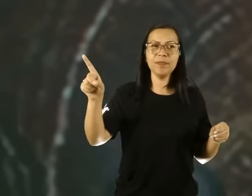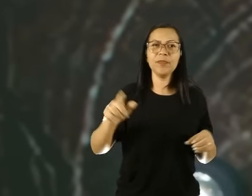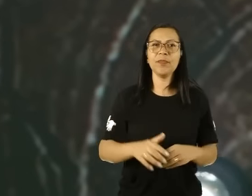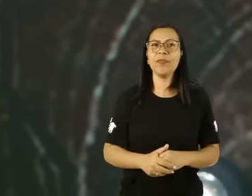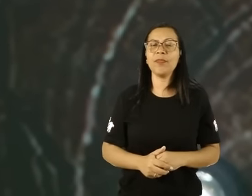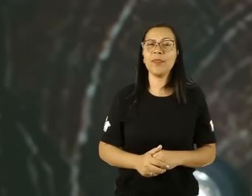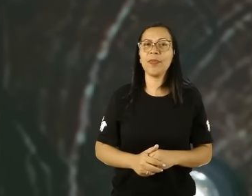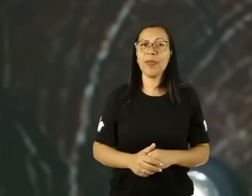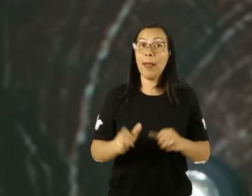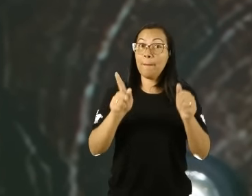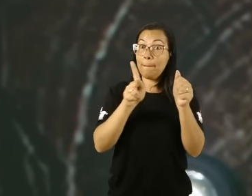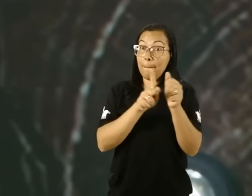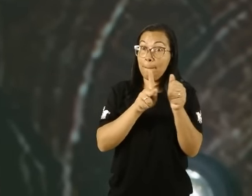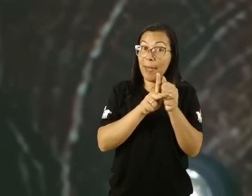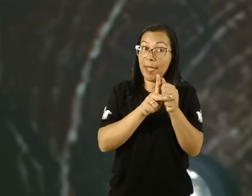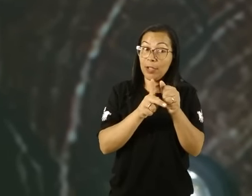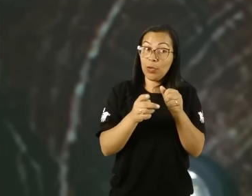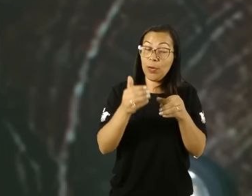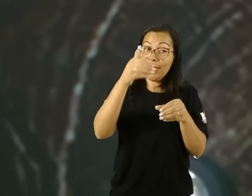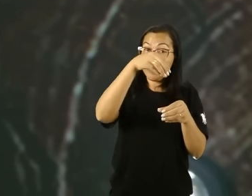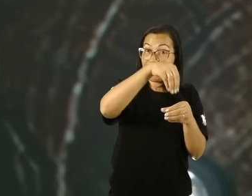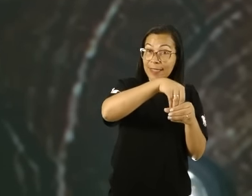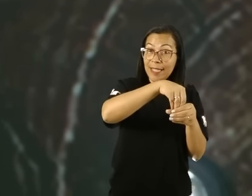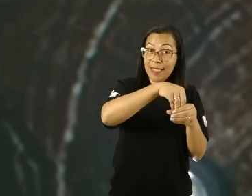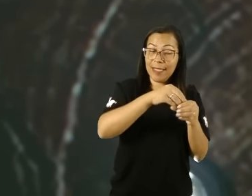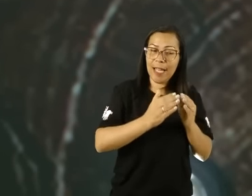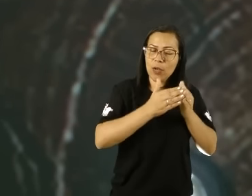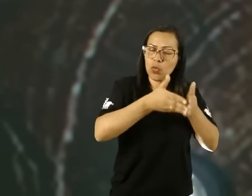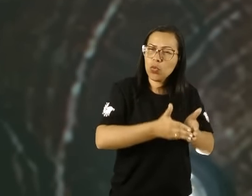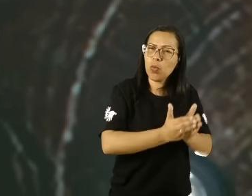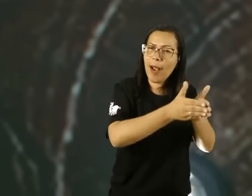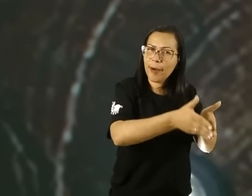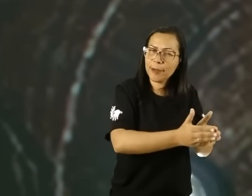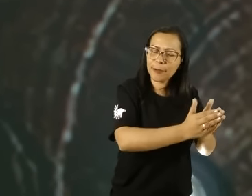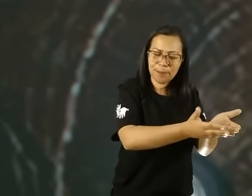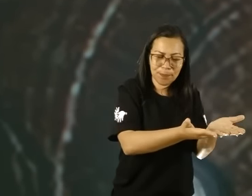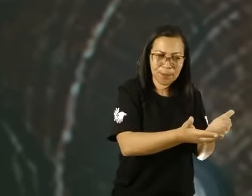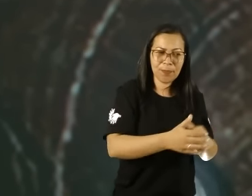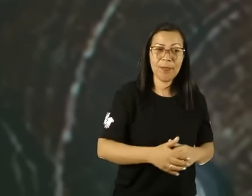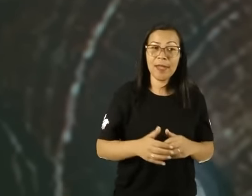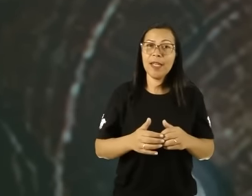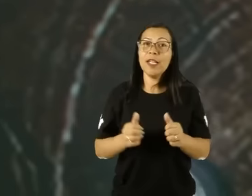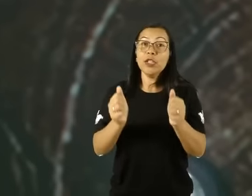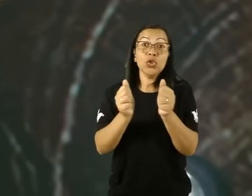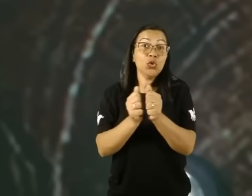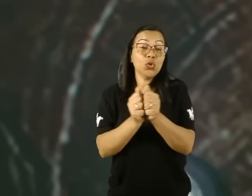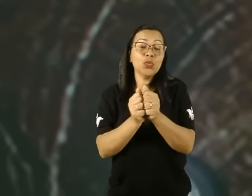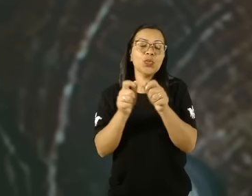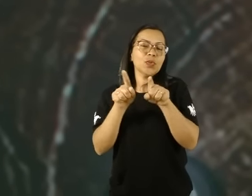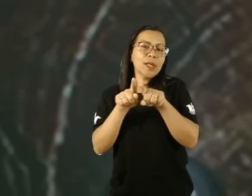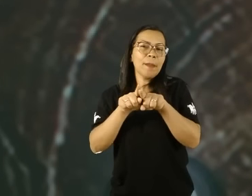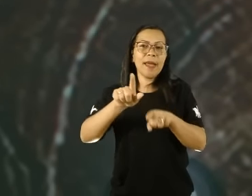barco. O que eu acho interessante é que Pedro é pescador, mas Levi é publicano, e Levi está lá no